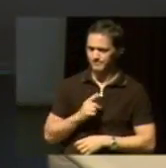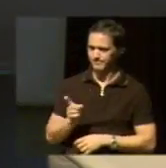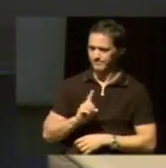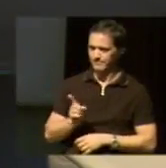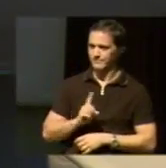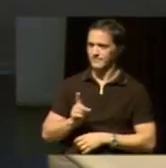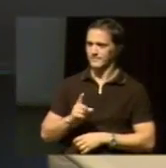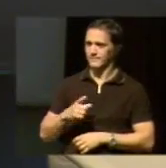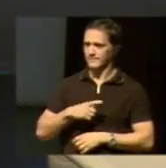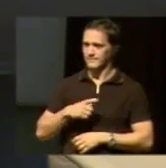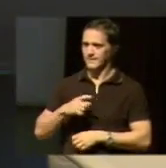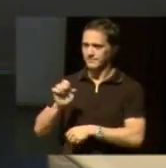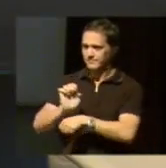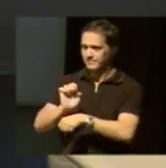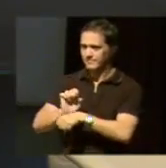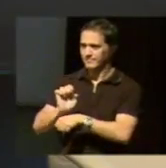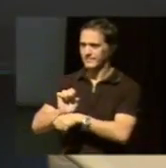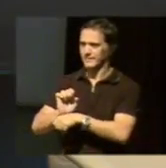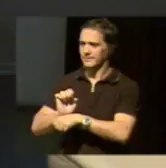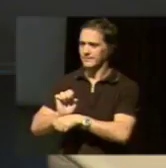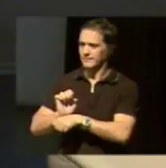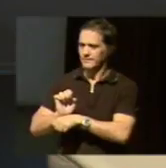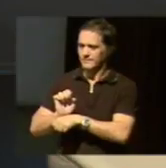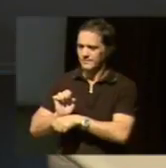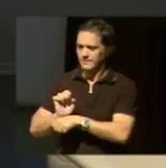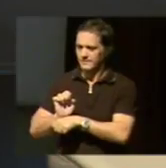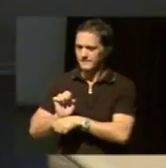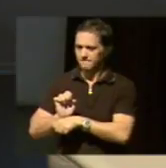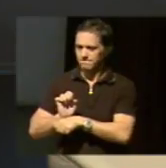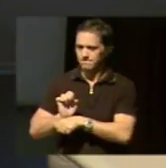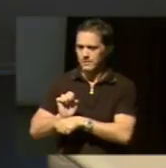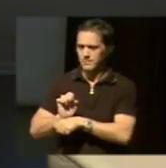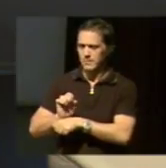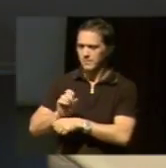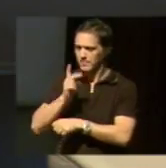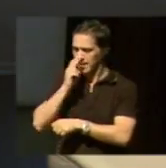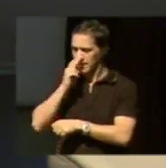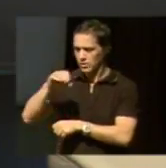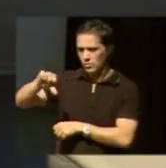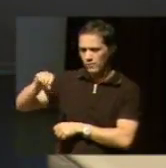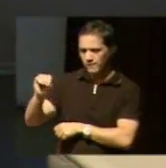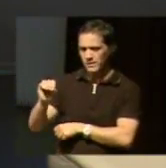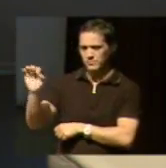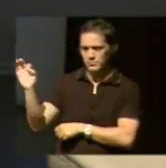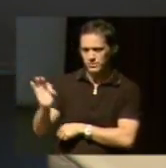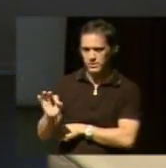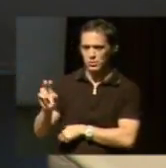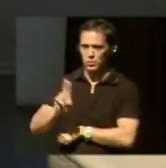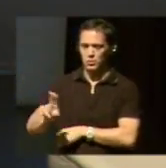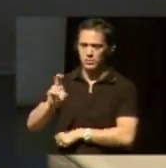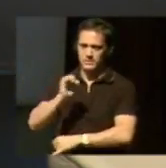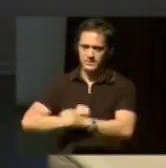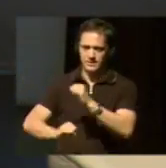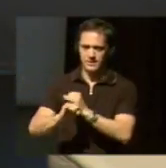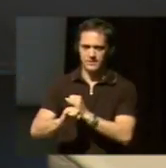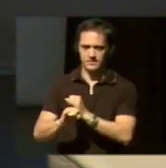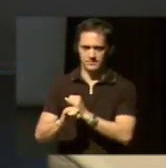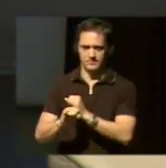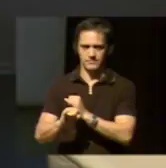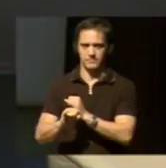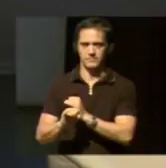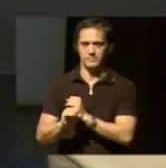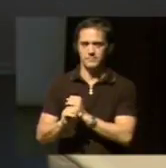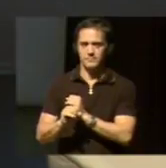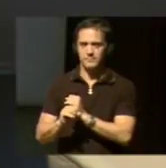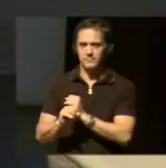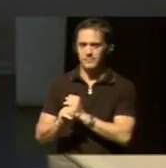estados da federação, isso representa quase 90% deles são usuários da internet.